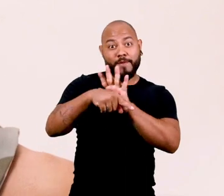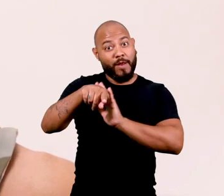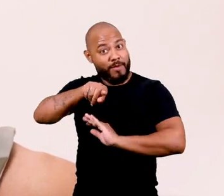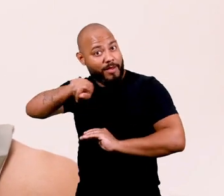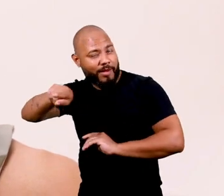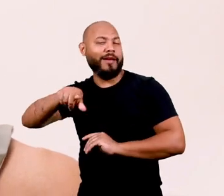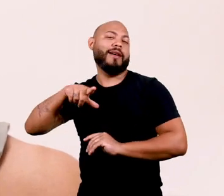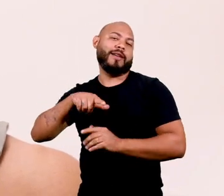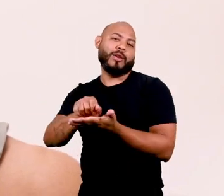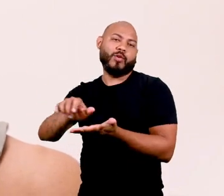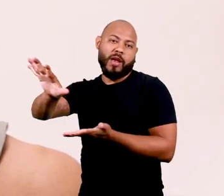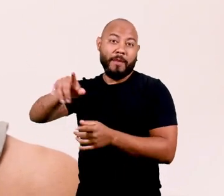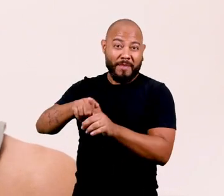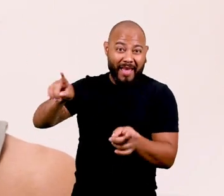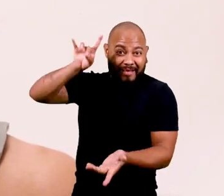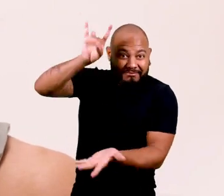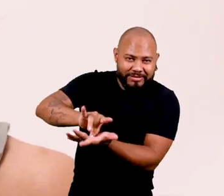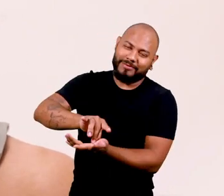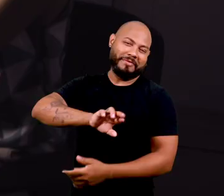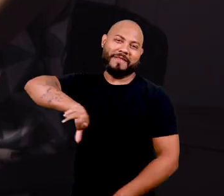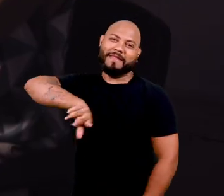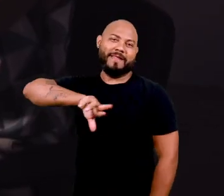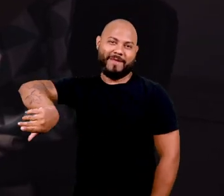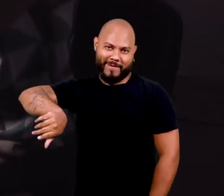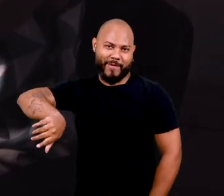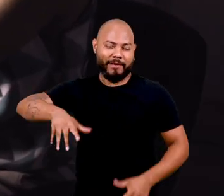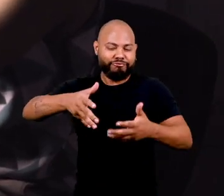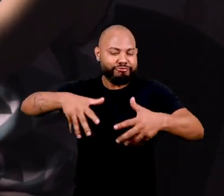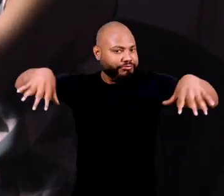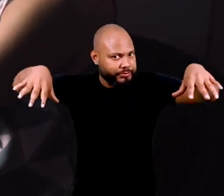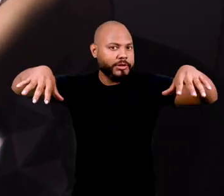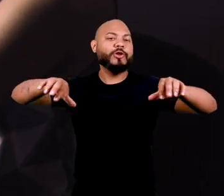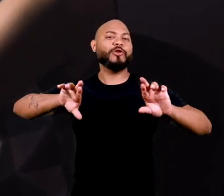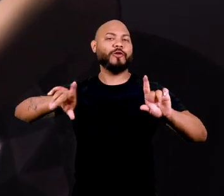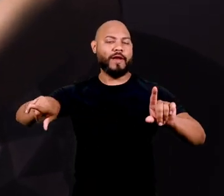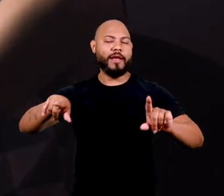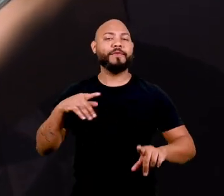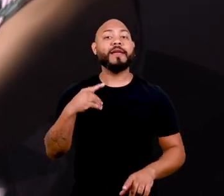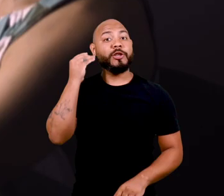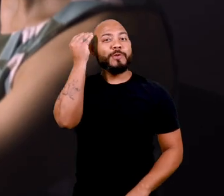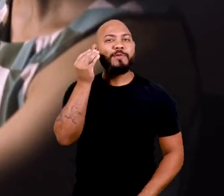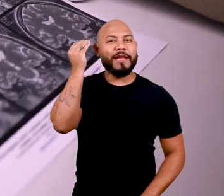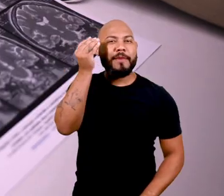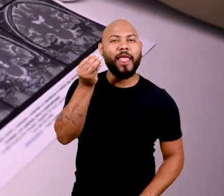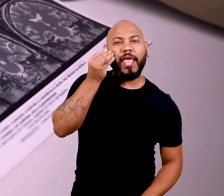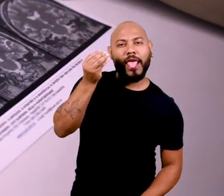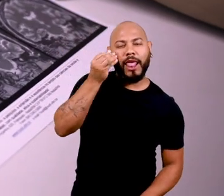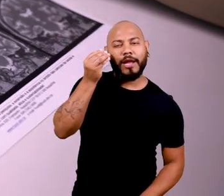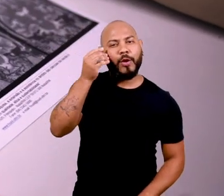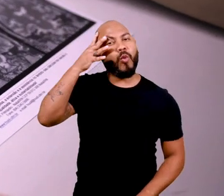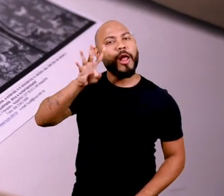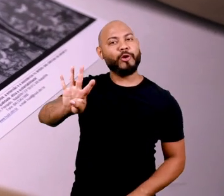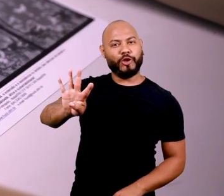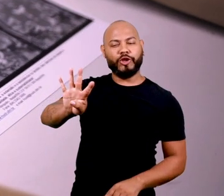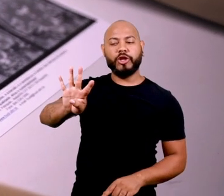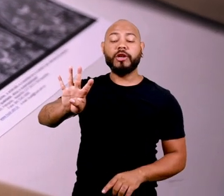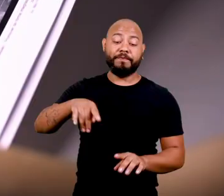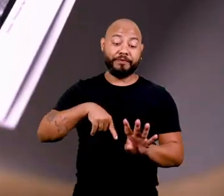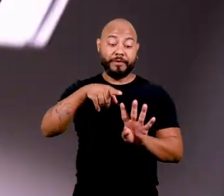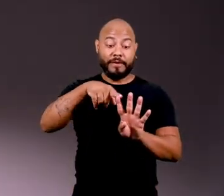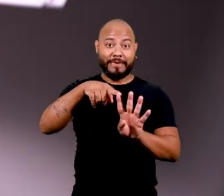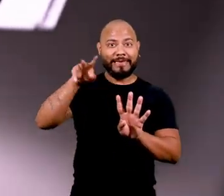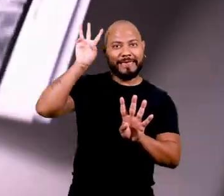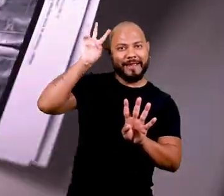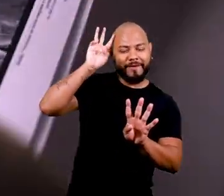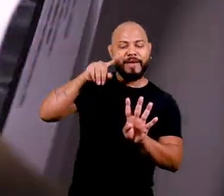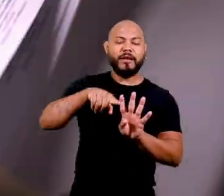ayahuasca, mas não as propriedades psicoativas. O experimento ele durou 4 dias. O paciente chegava na